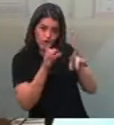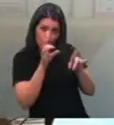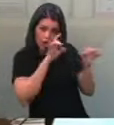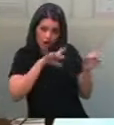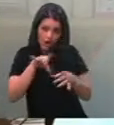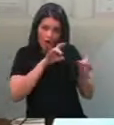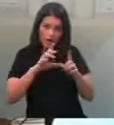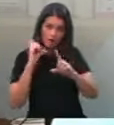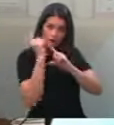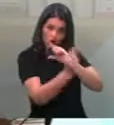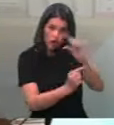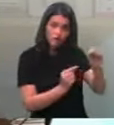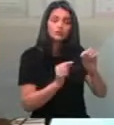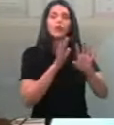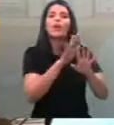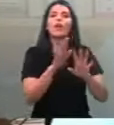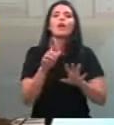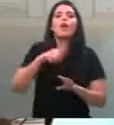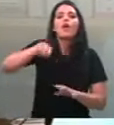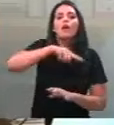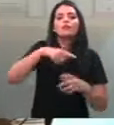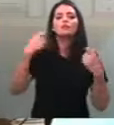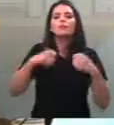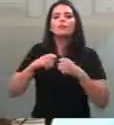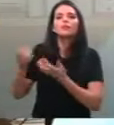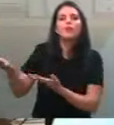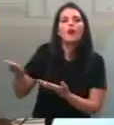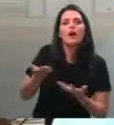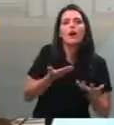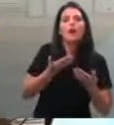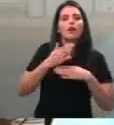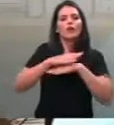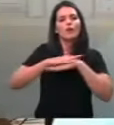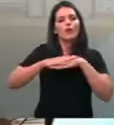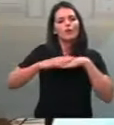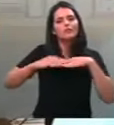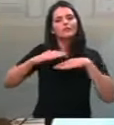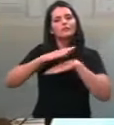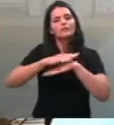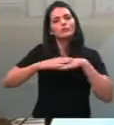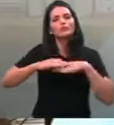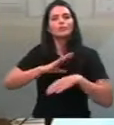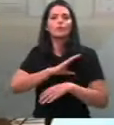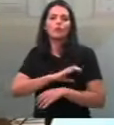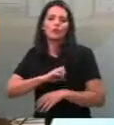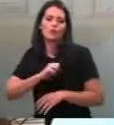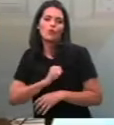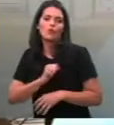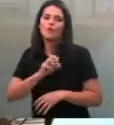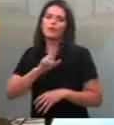dessa comissão, devem ser acolhidos com compaixão e não com arame